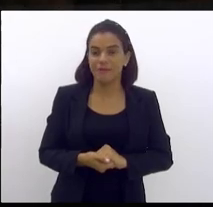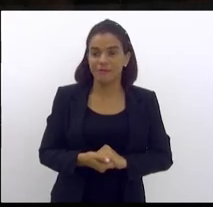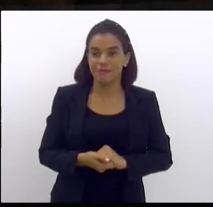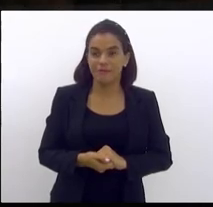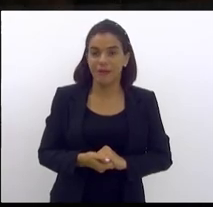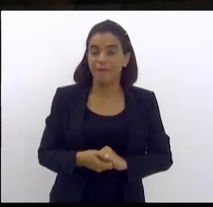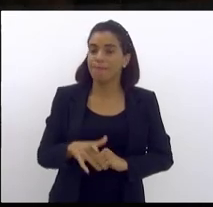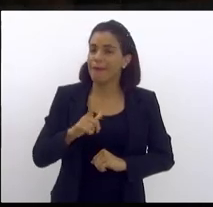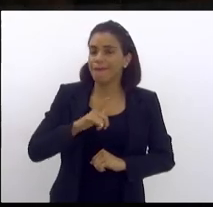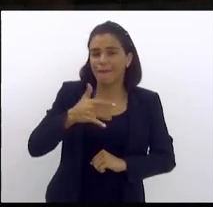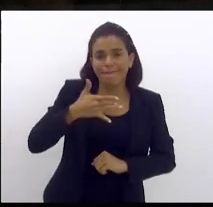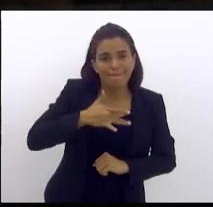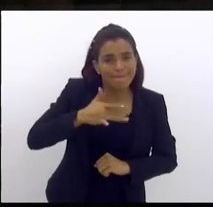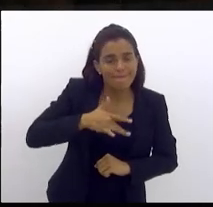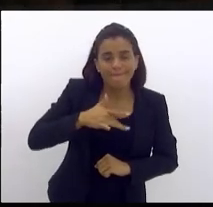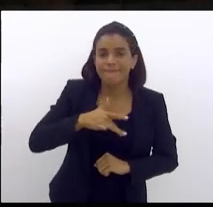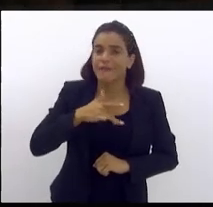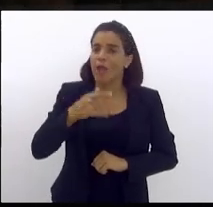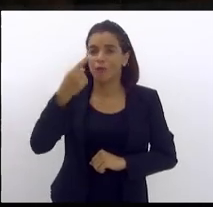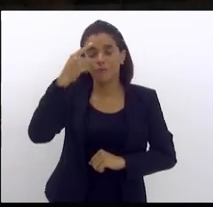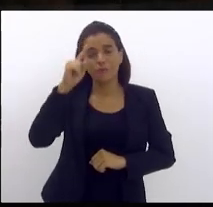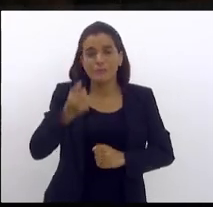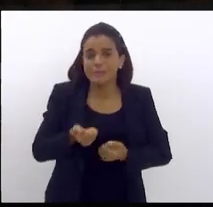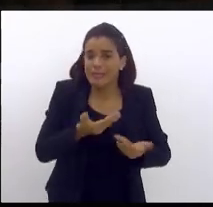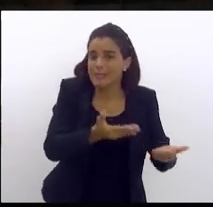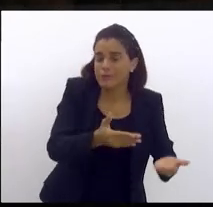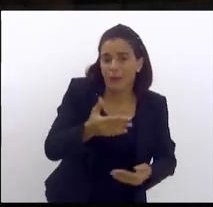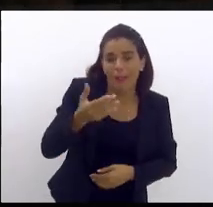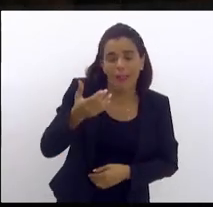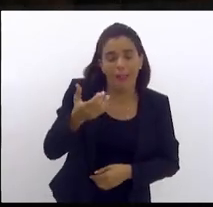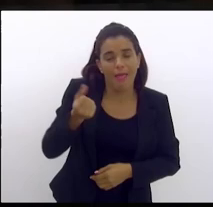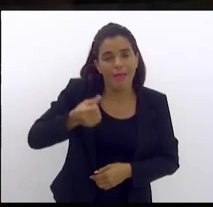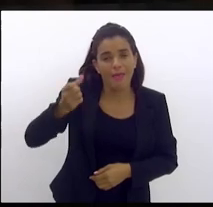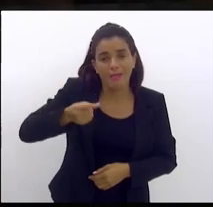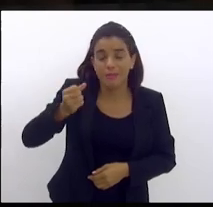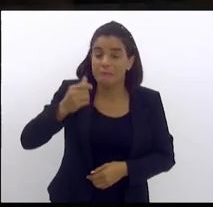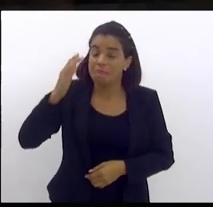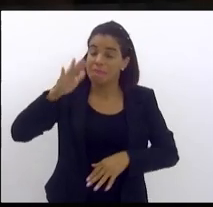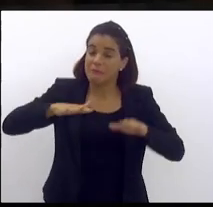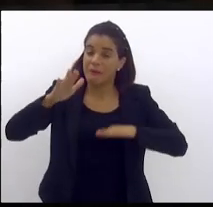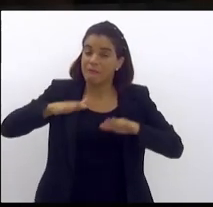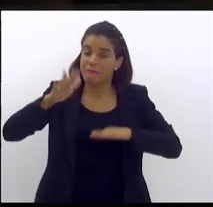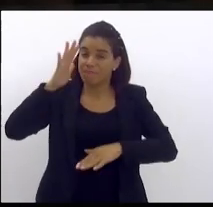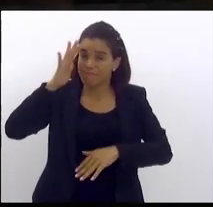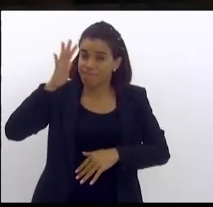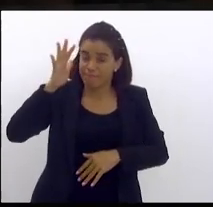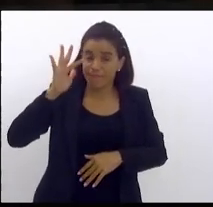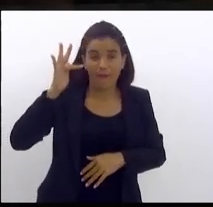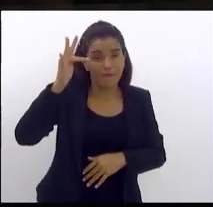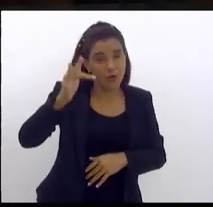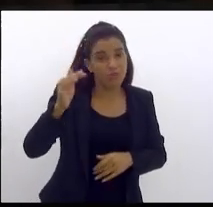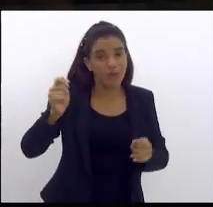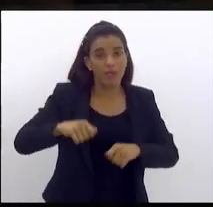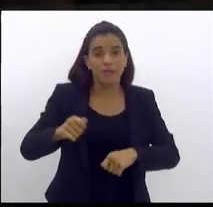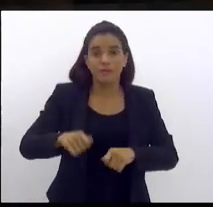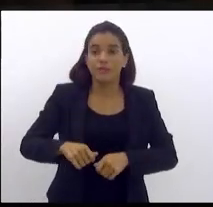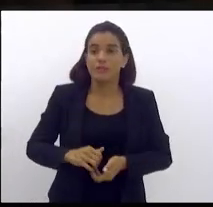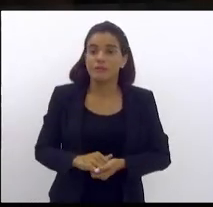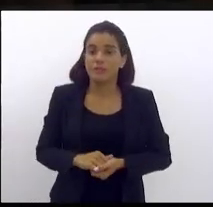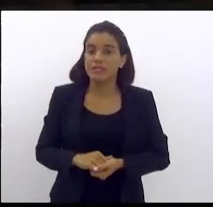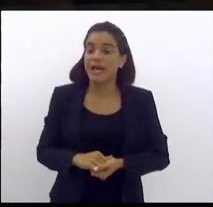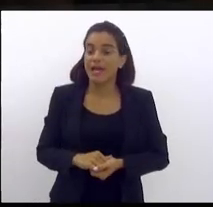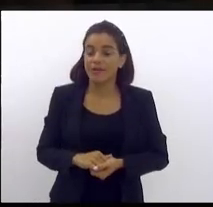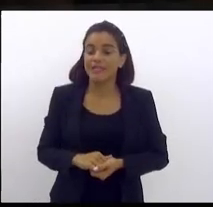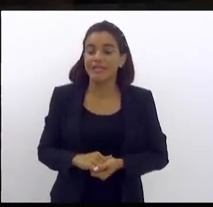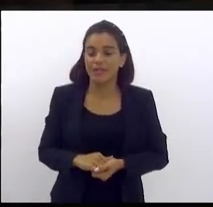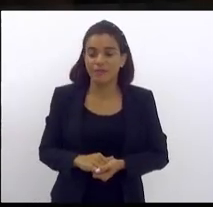amamentado recebendo leite eu não sei nada disso Talvez um dia nós saibamos eu acredito que não porque eles vão matar todos eu não tenho eu não tenho a menor dúvida